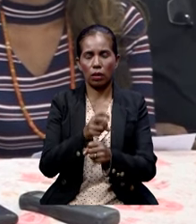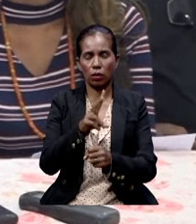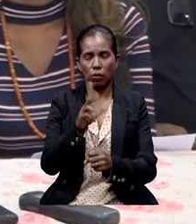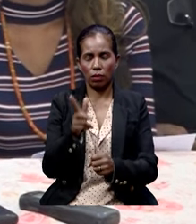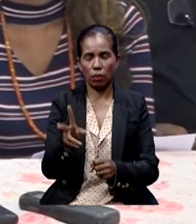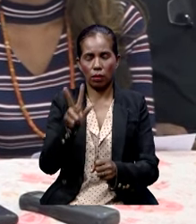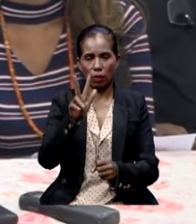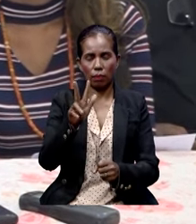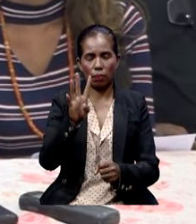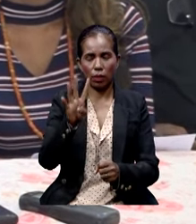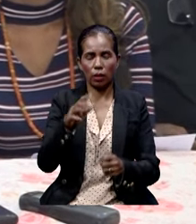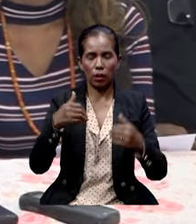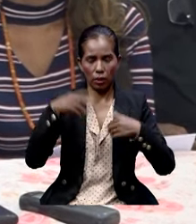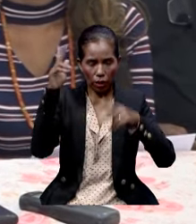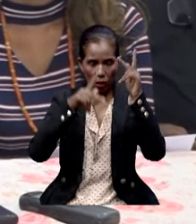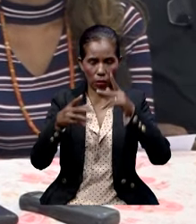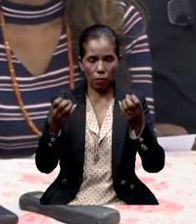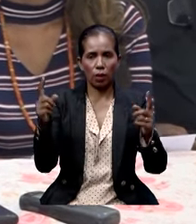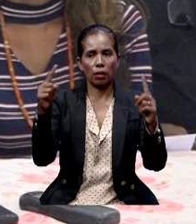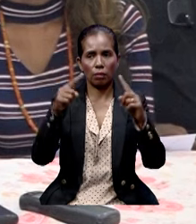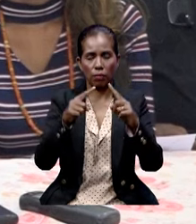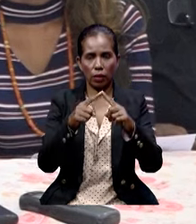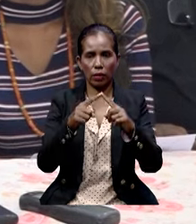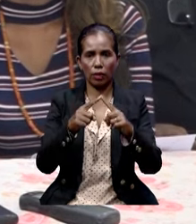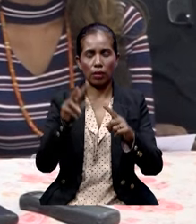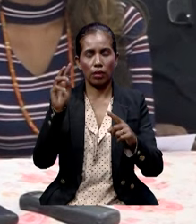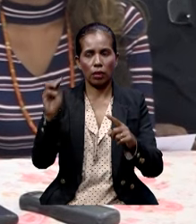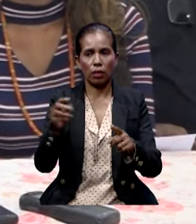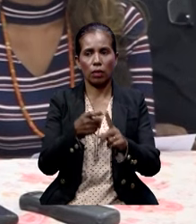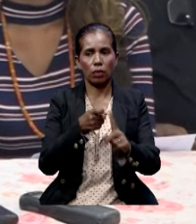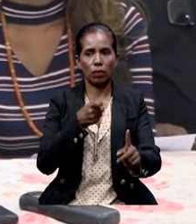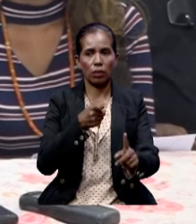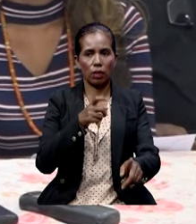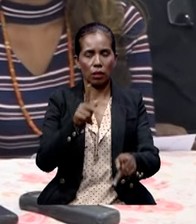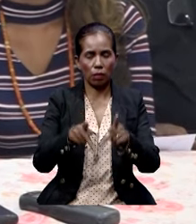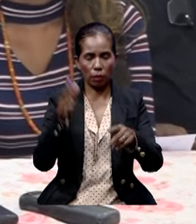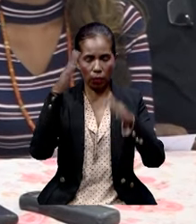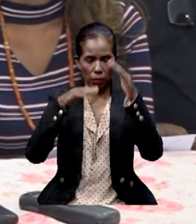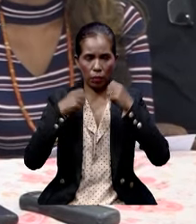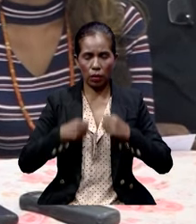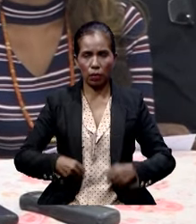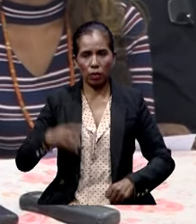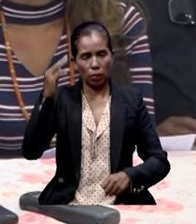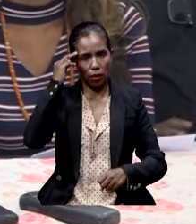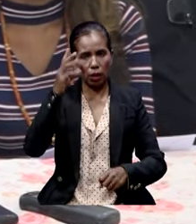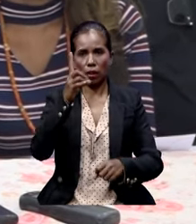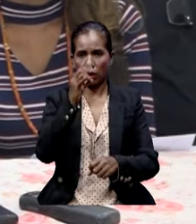2024, nemosu caso e oin, ba iha o husi emho problema saúde mental e a capital